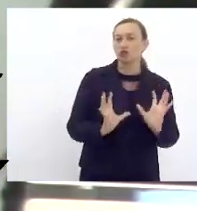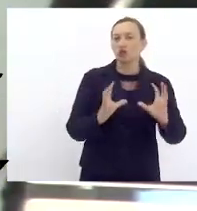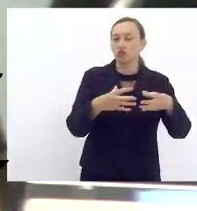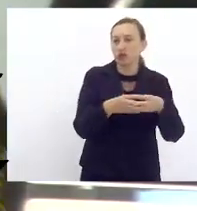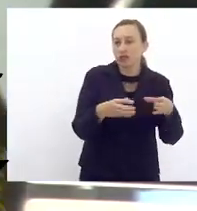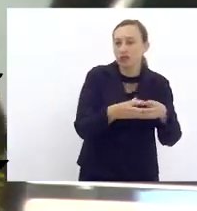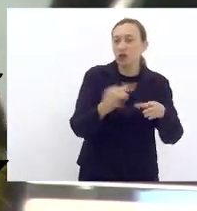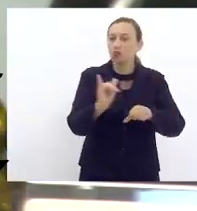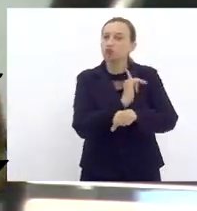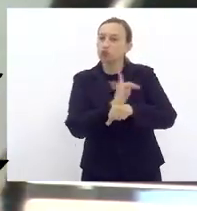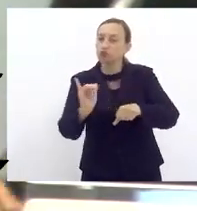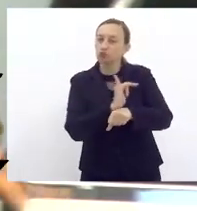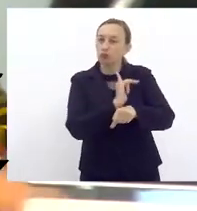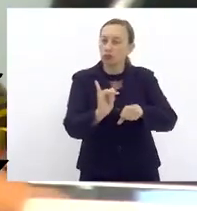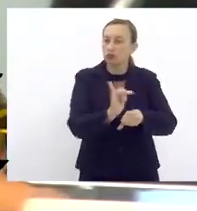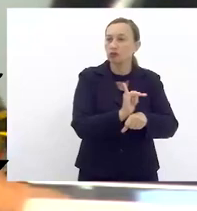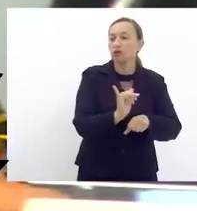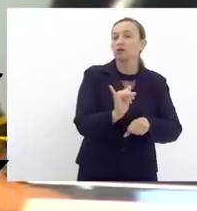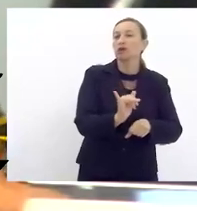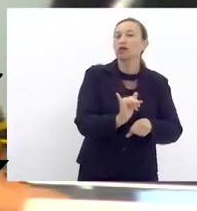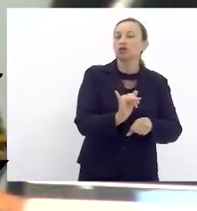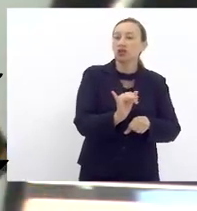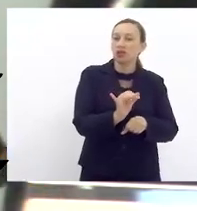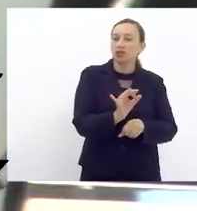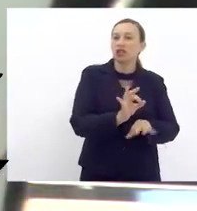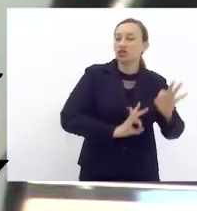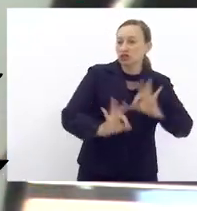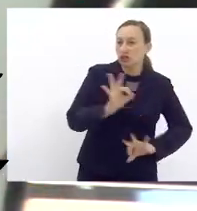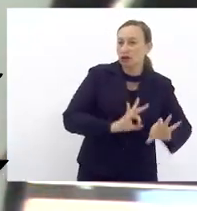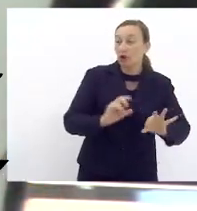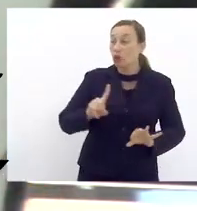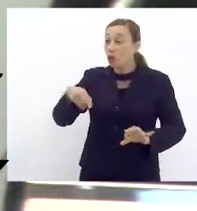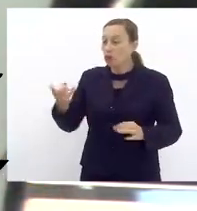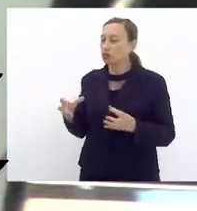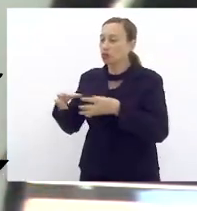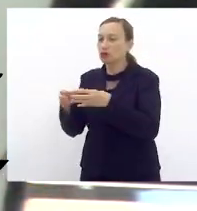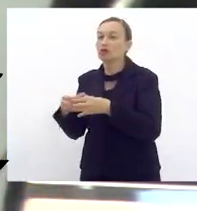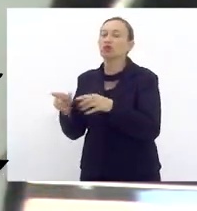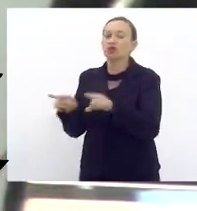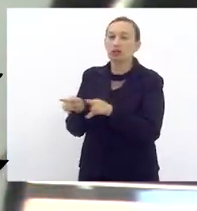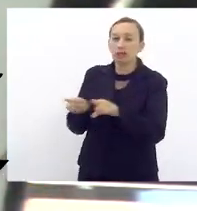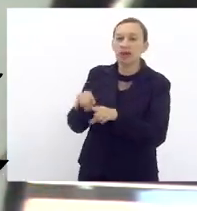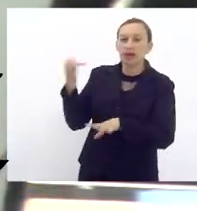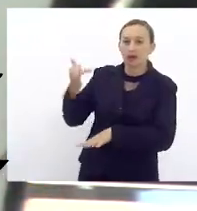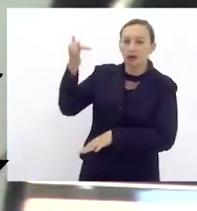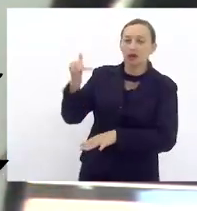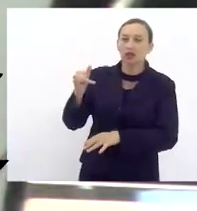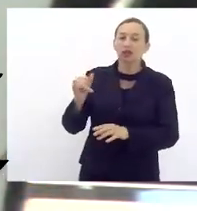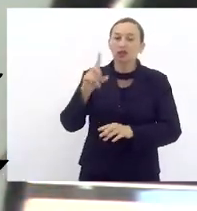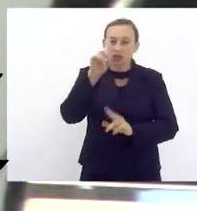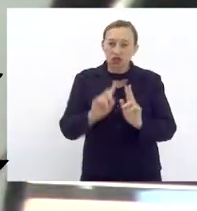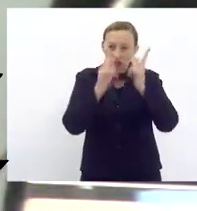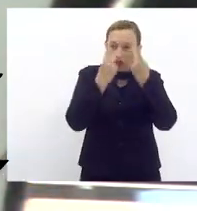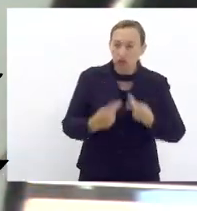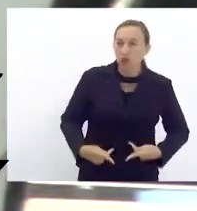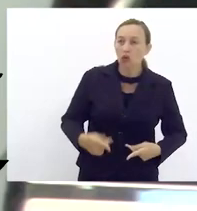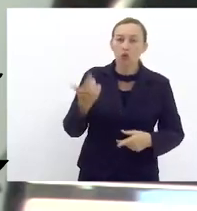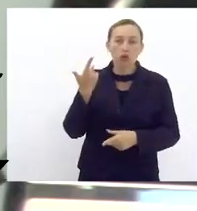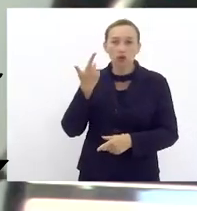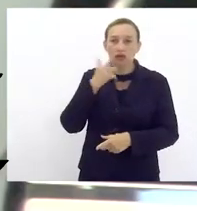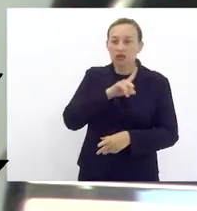trançar um plano de trabalho conjuntamente com outras comissões que eu já citei igualmente importante que é direitos humanos para conseguir